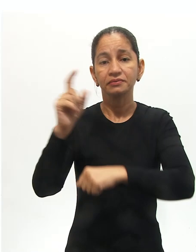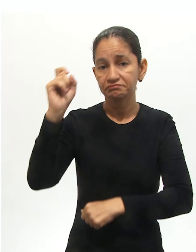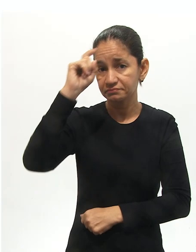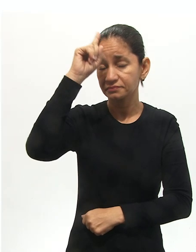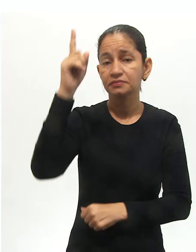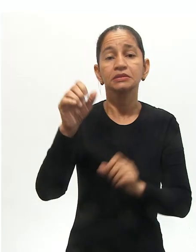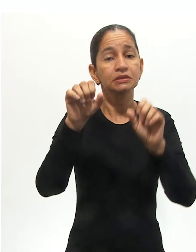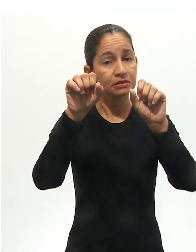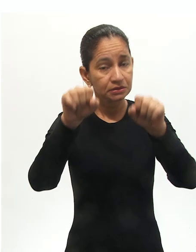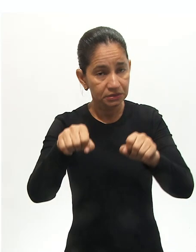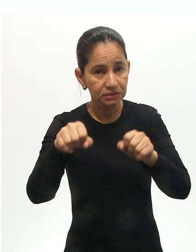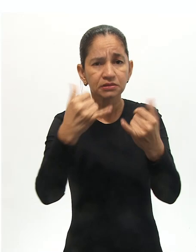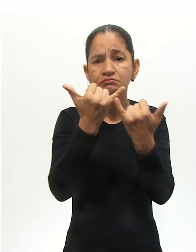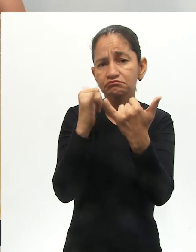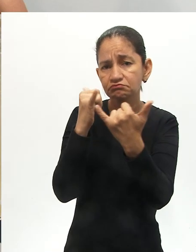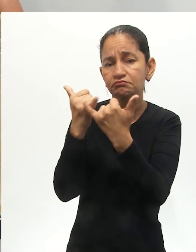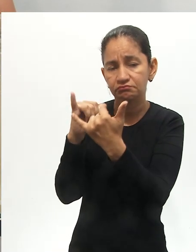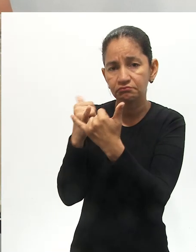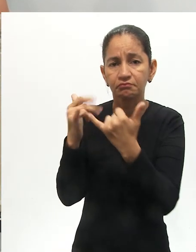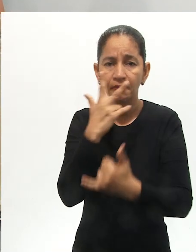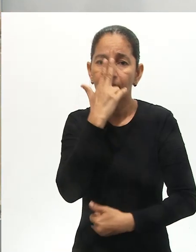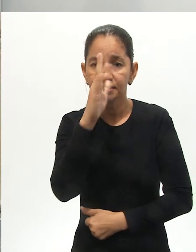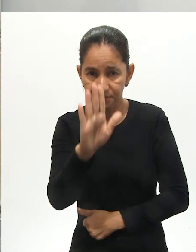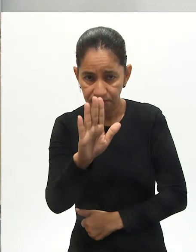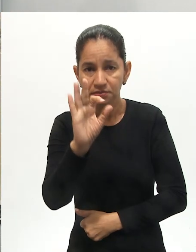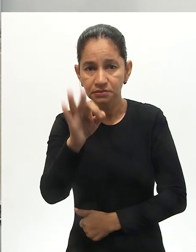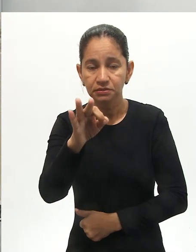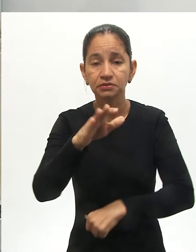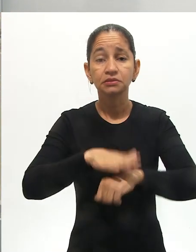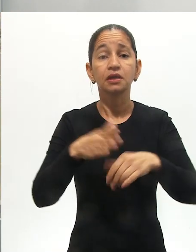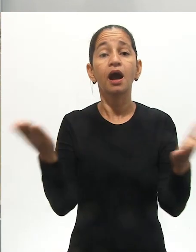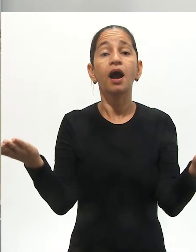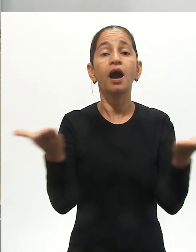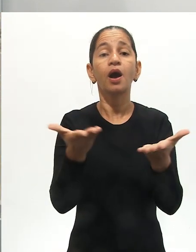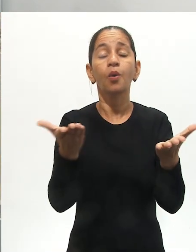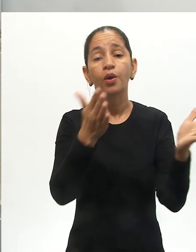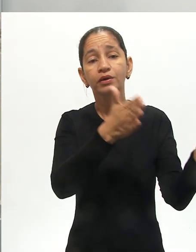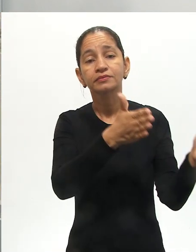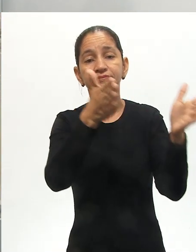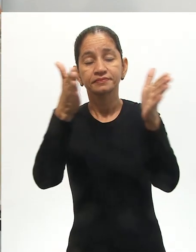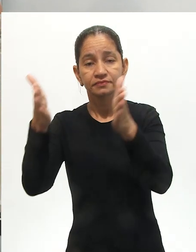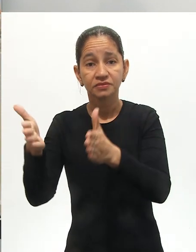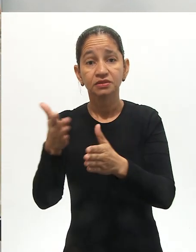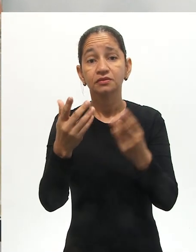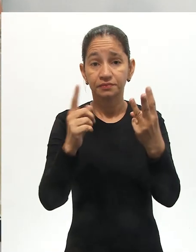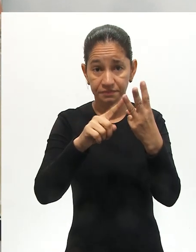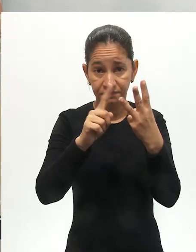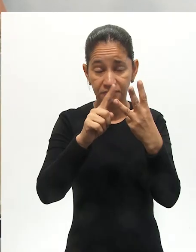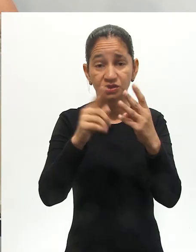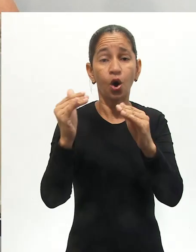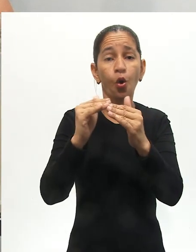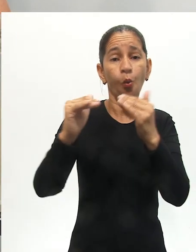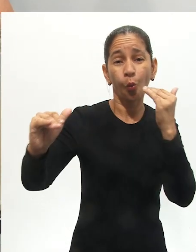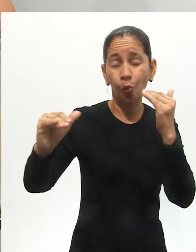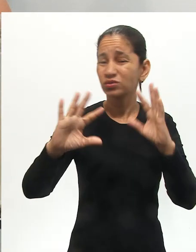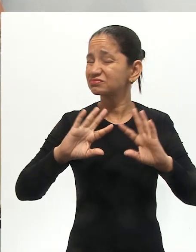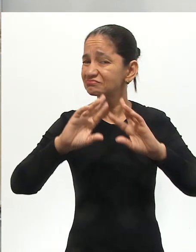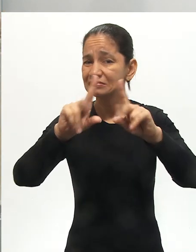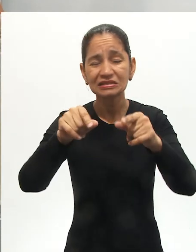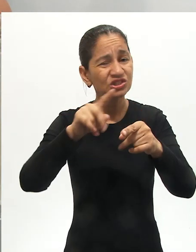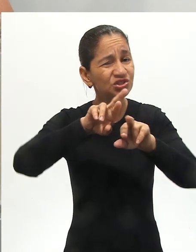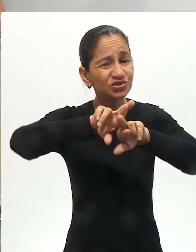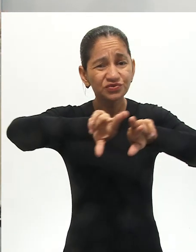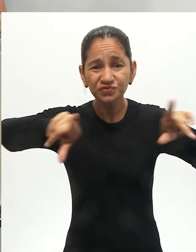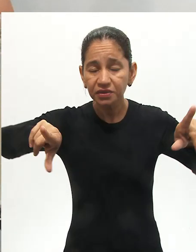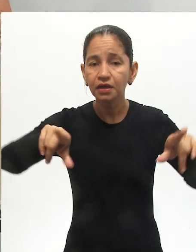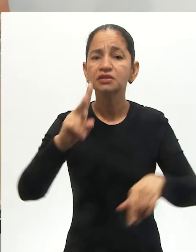são ideias que eram hegemônicas nesse período. Agora eu vou falar um pouco sobre as pedagogias